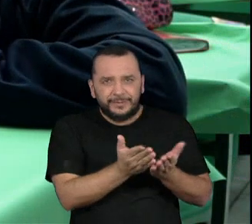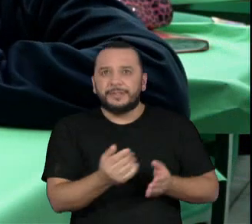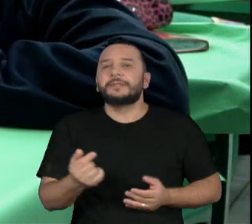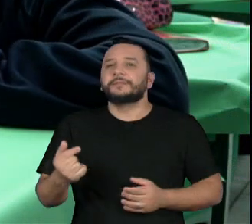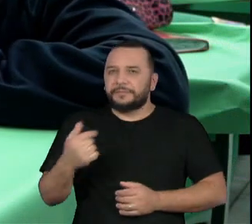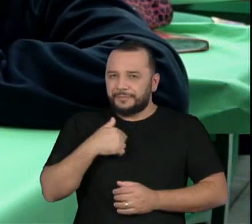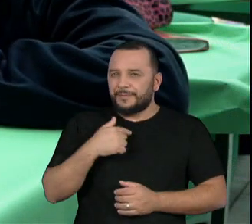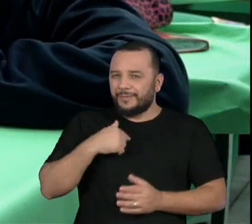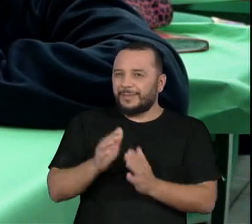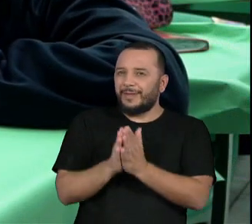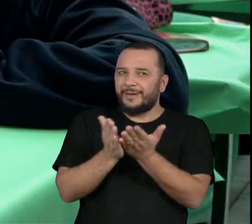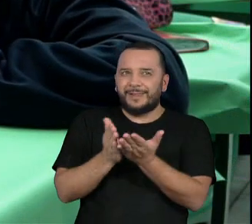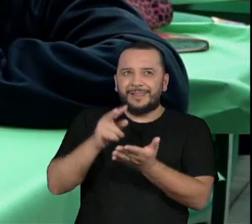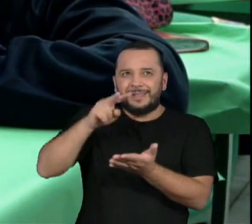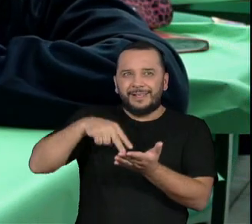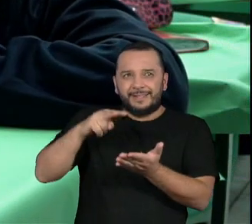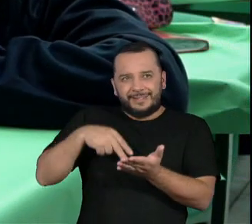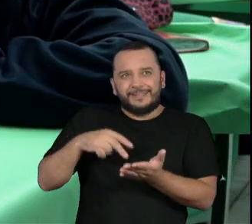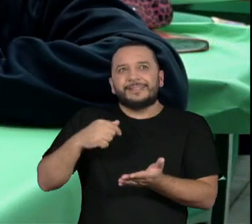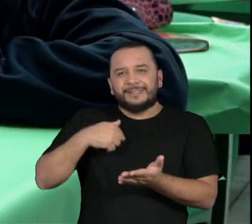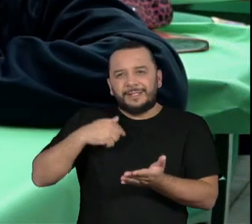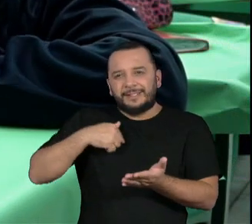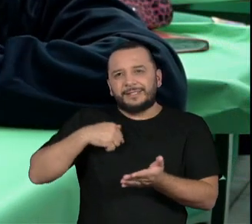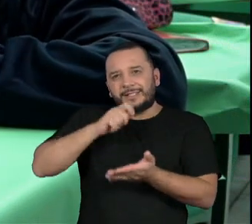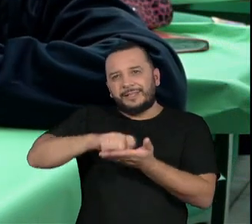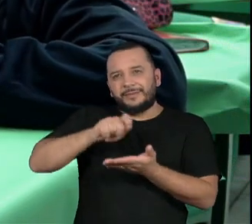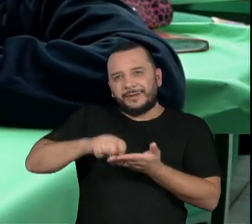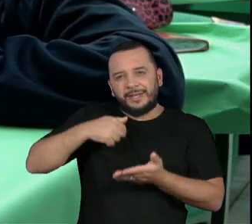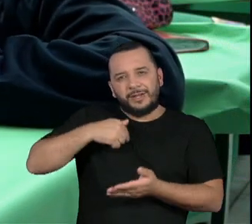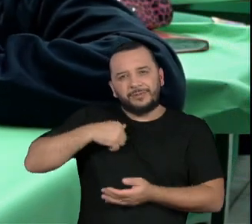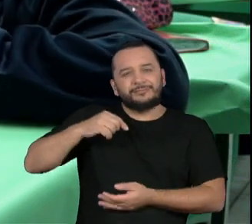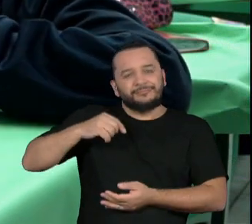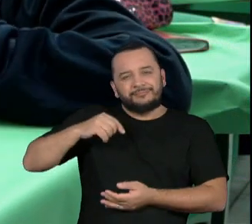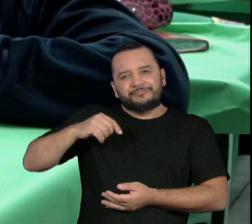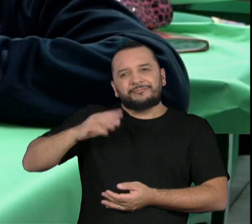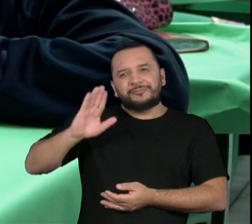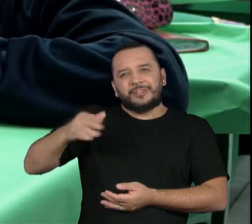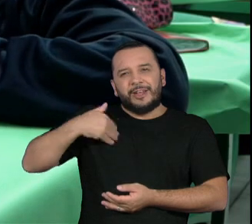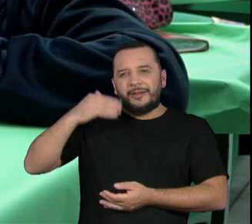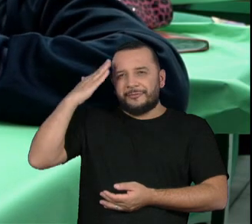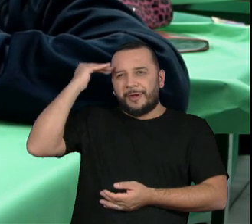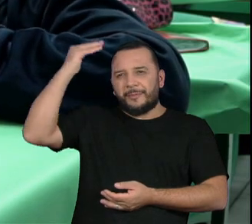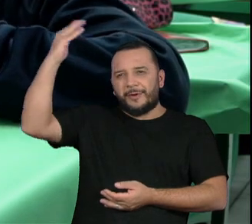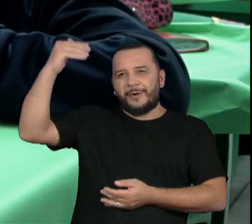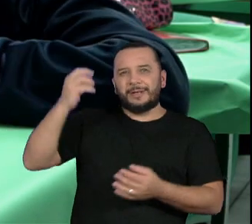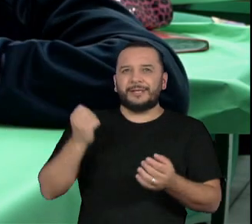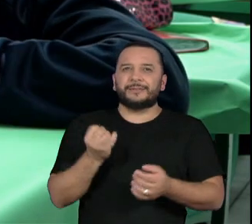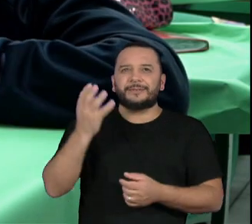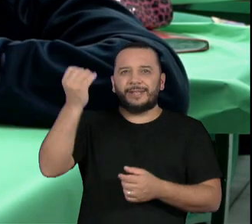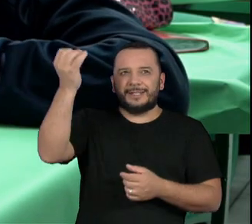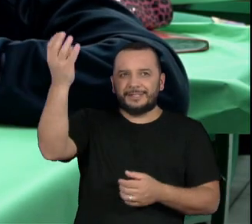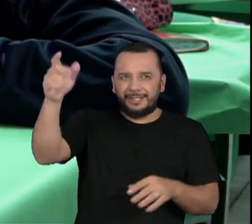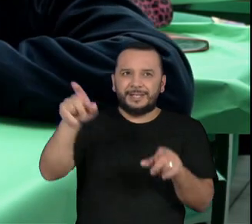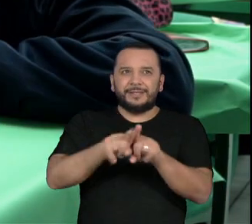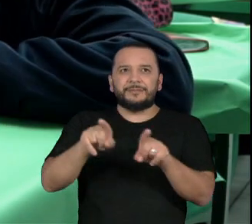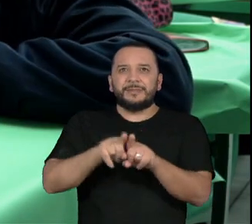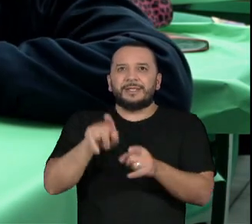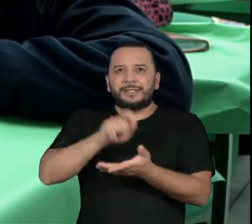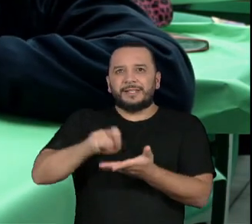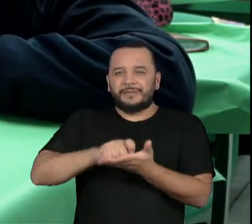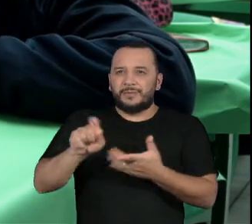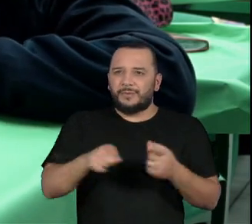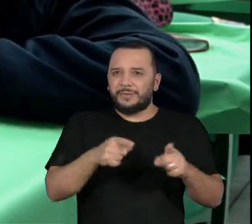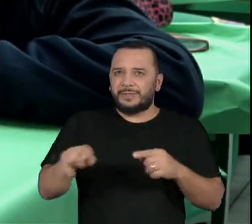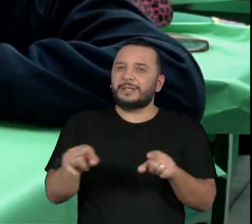Rainbow. Ela escreveu o diário, ela ficou famosa, foi viajar e também escreveu música. E